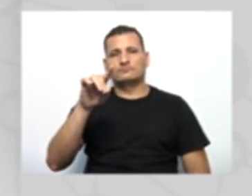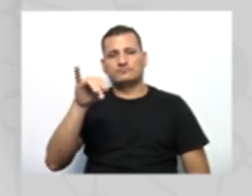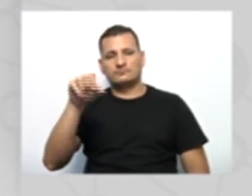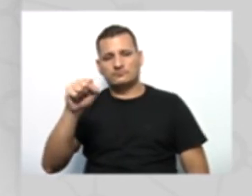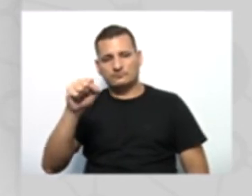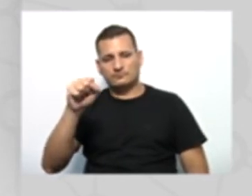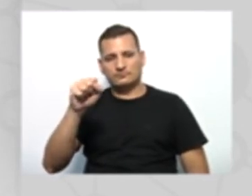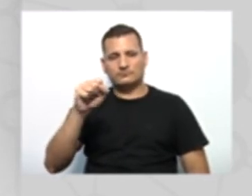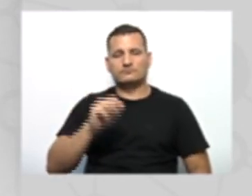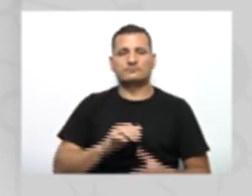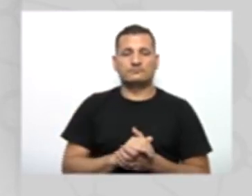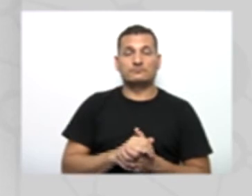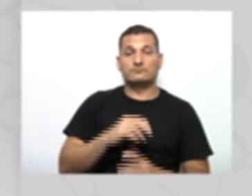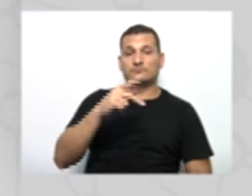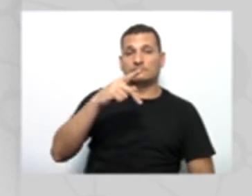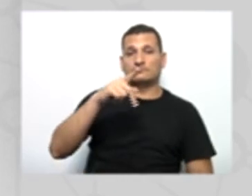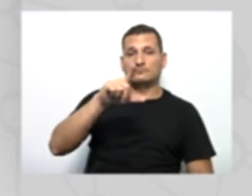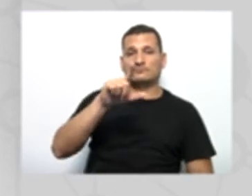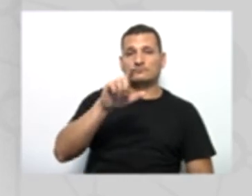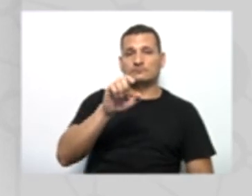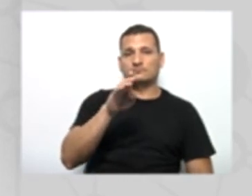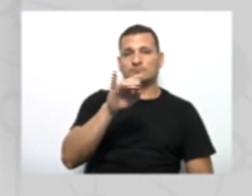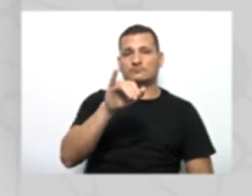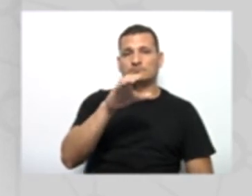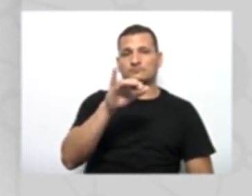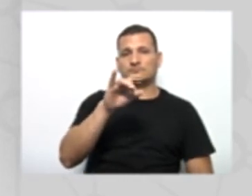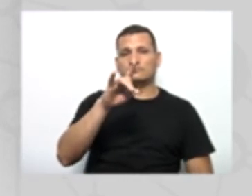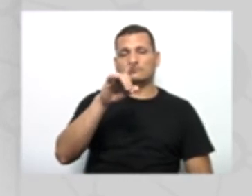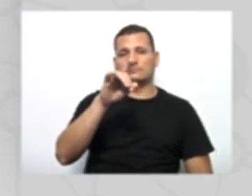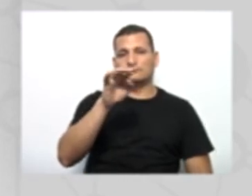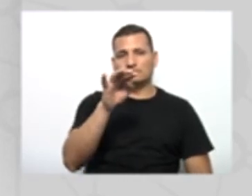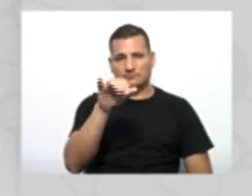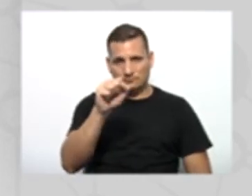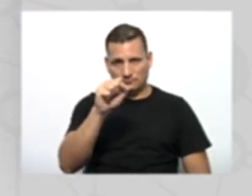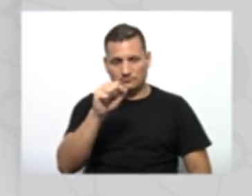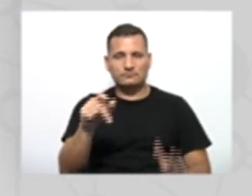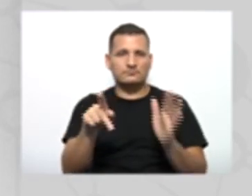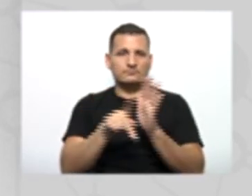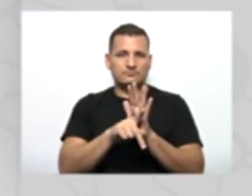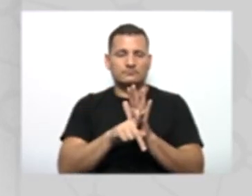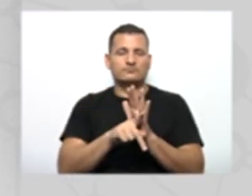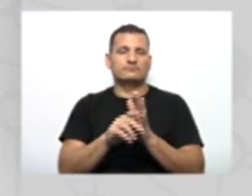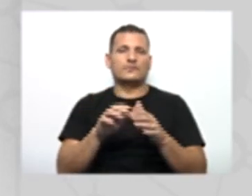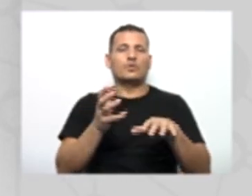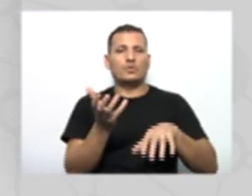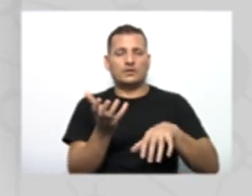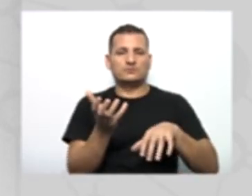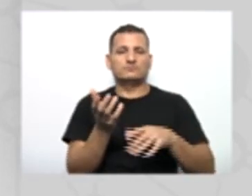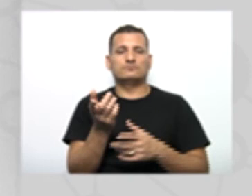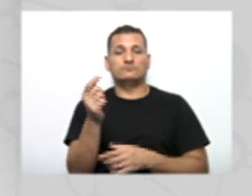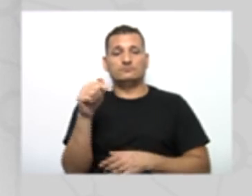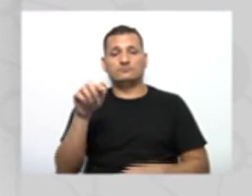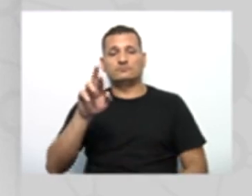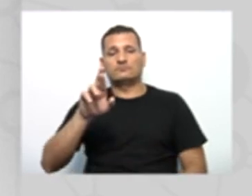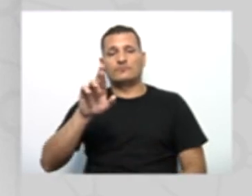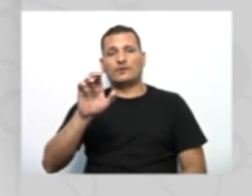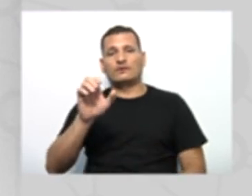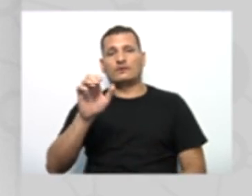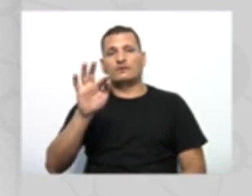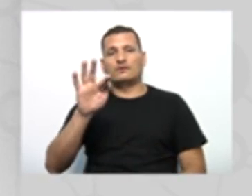vem impedindo que muitos candidatos envolvidos em esquemas de corrupção, julgados por um colegiado